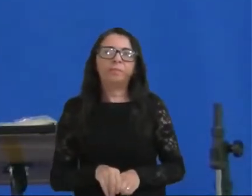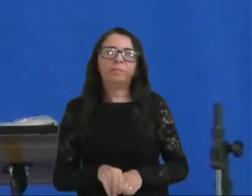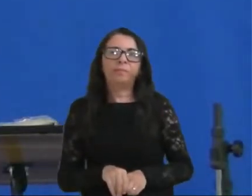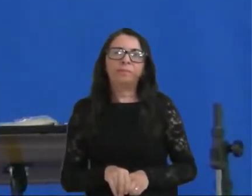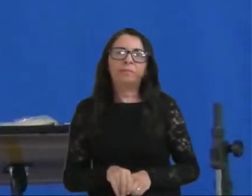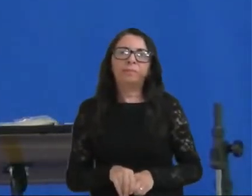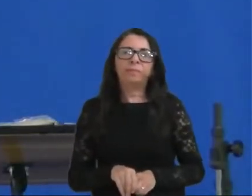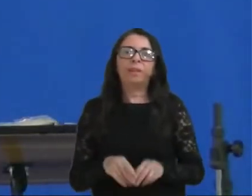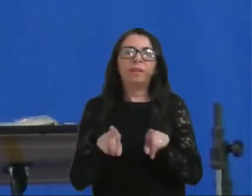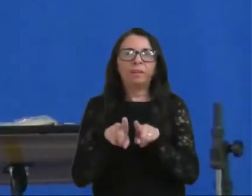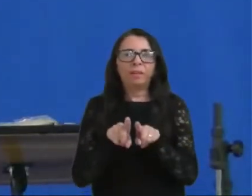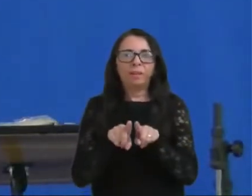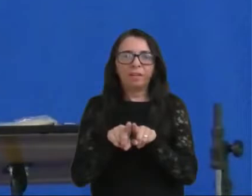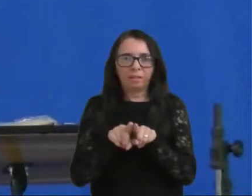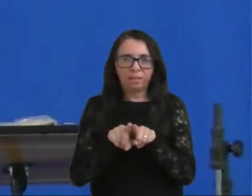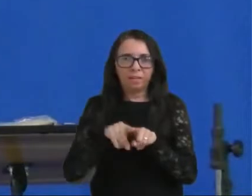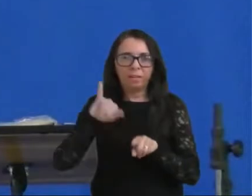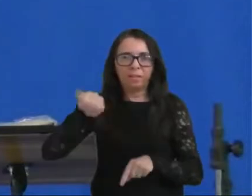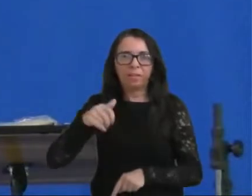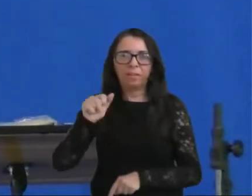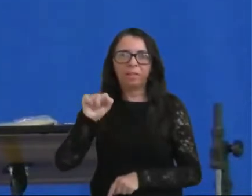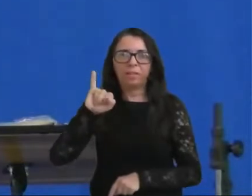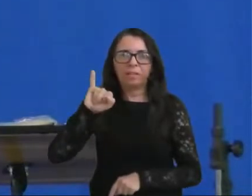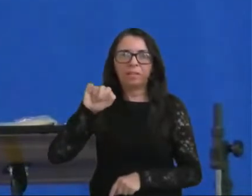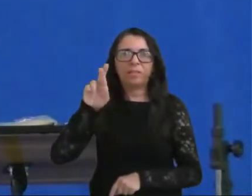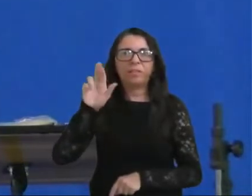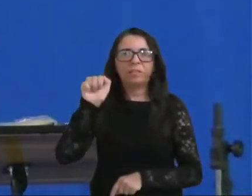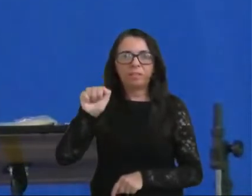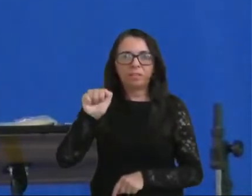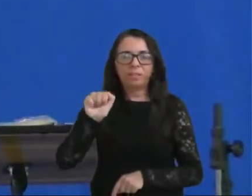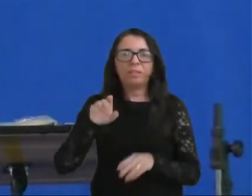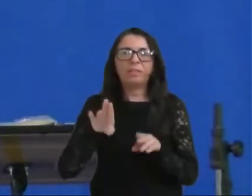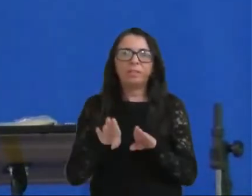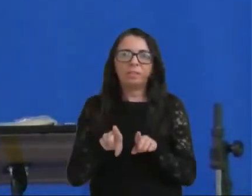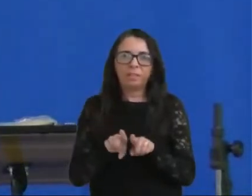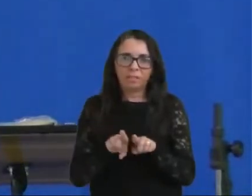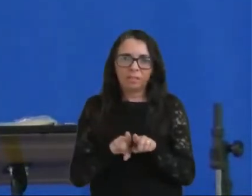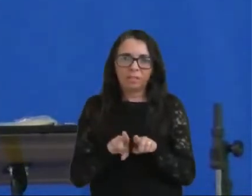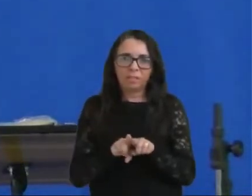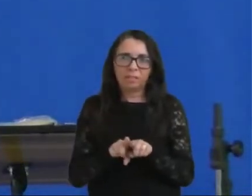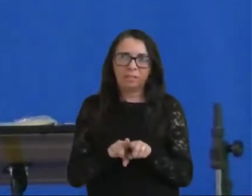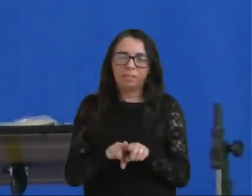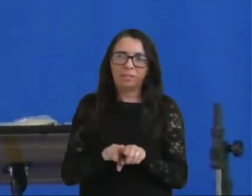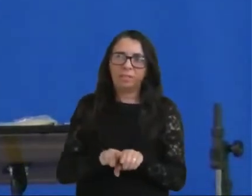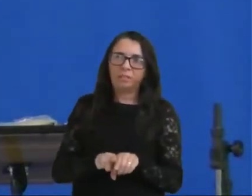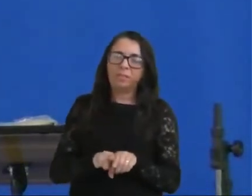também é uma mulher virtuosa nas mãos do Senhor. Amém?